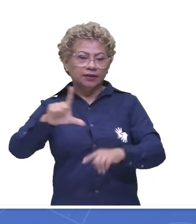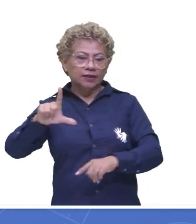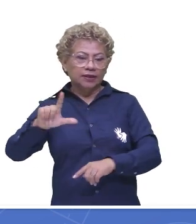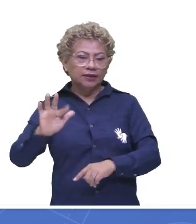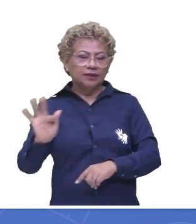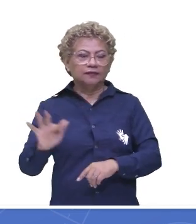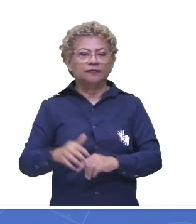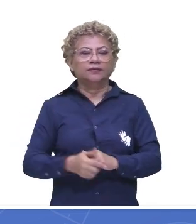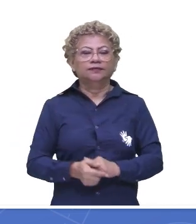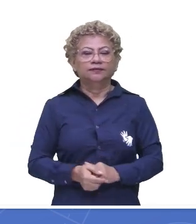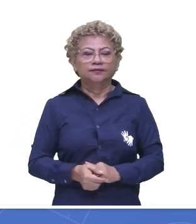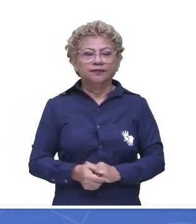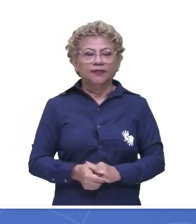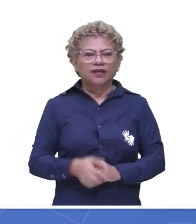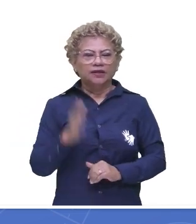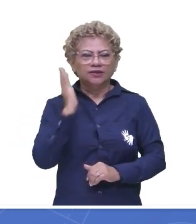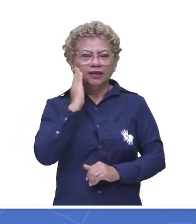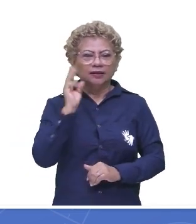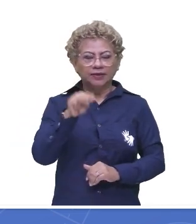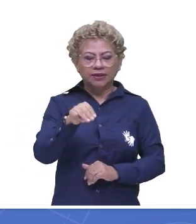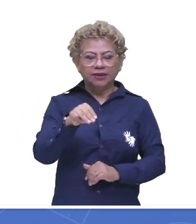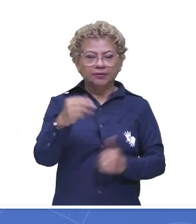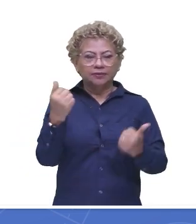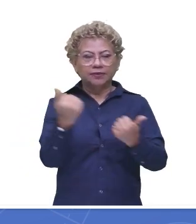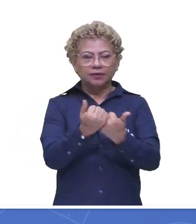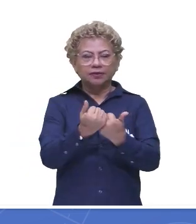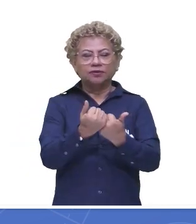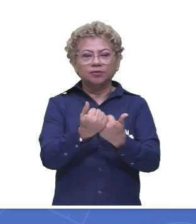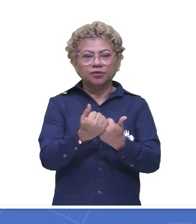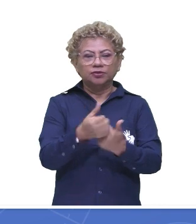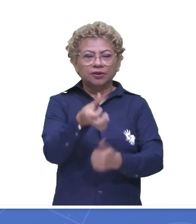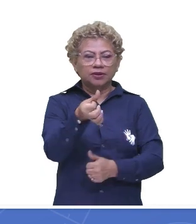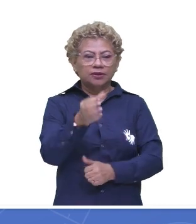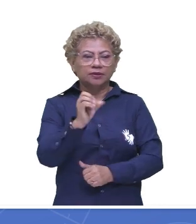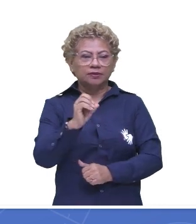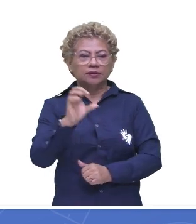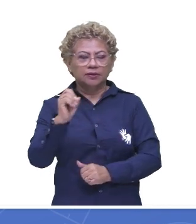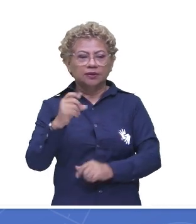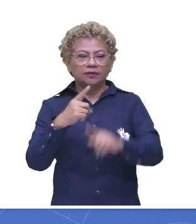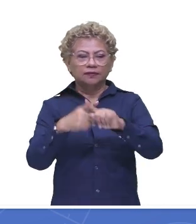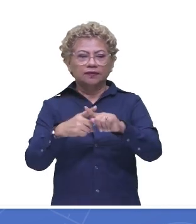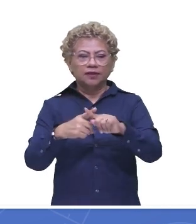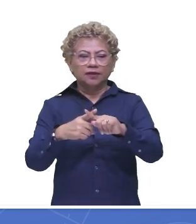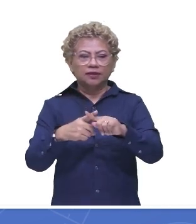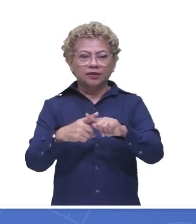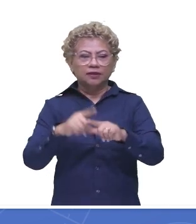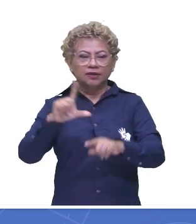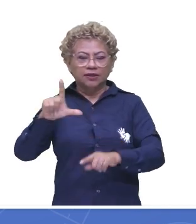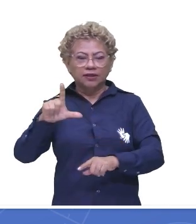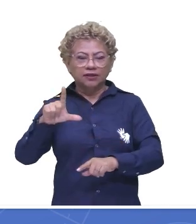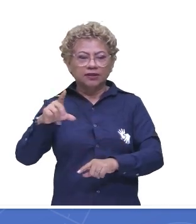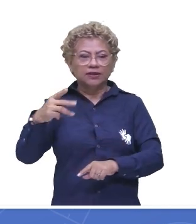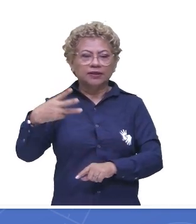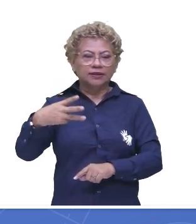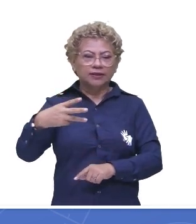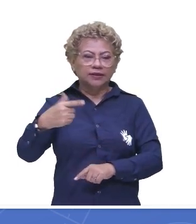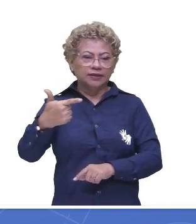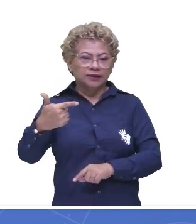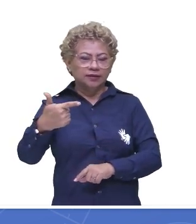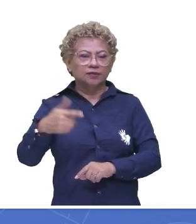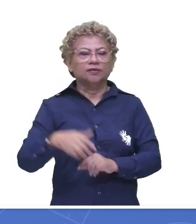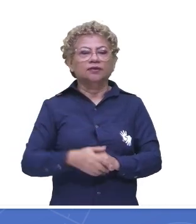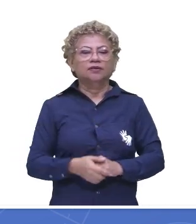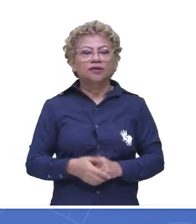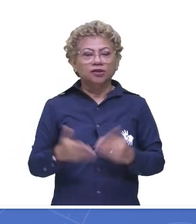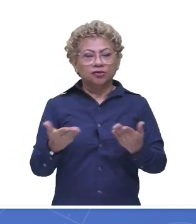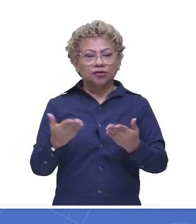L. M nós vimos lá que é 600 e o calor latente de fusão do cobre é 32 calorias por grama,